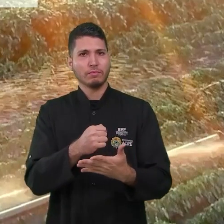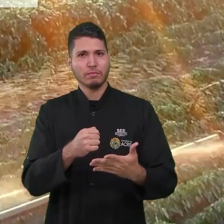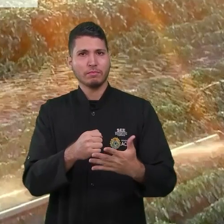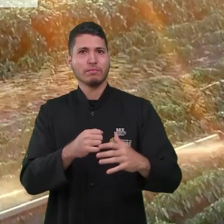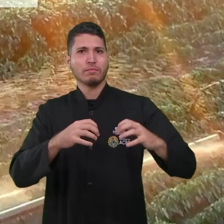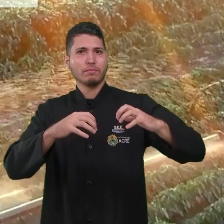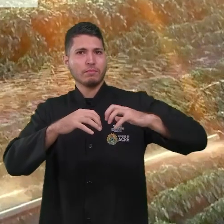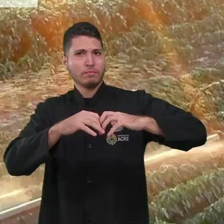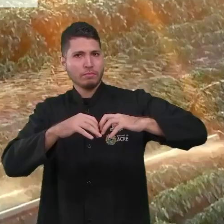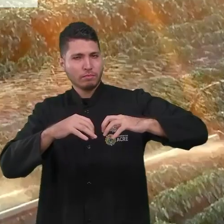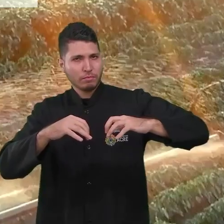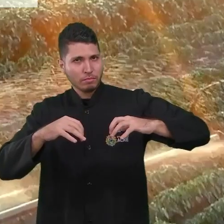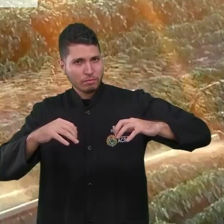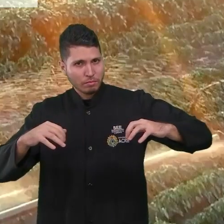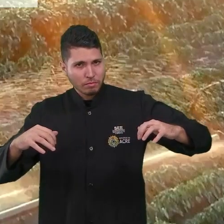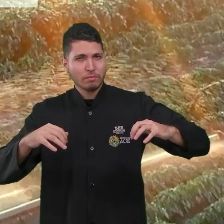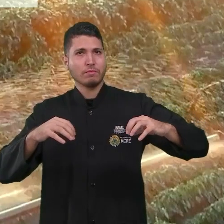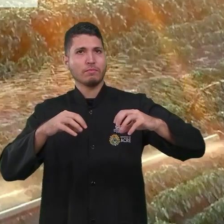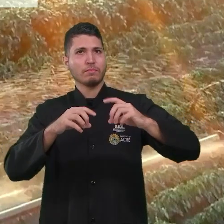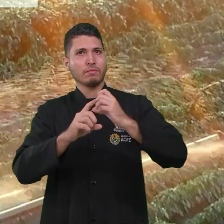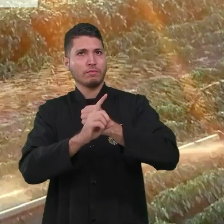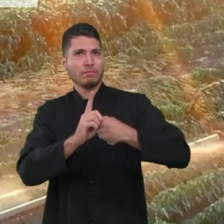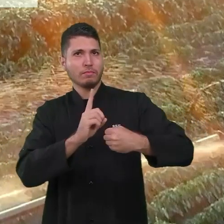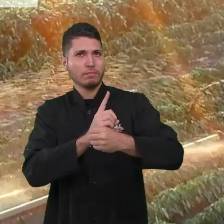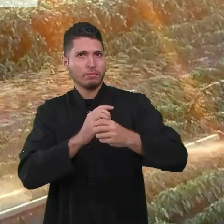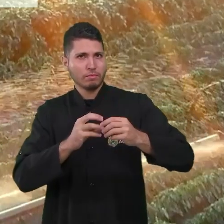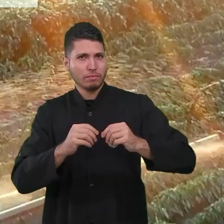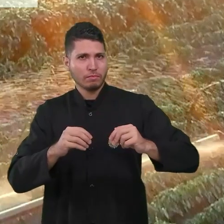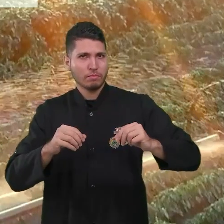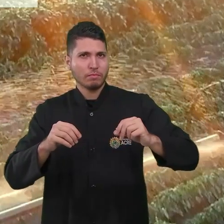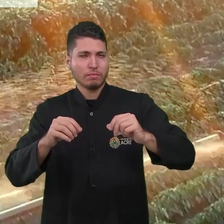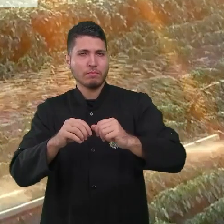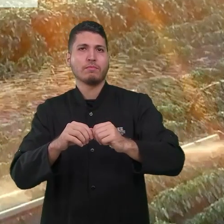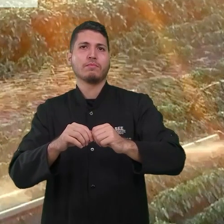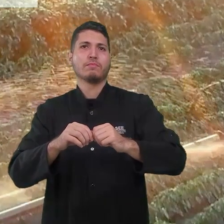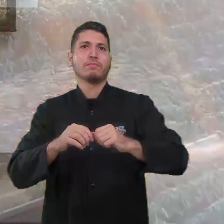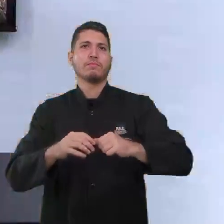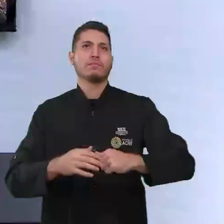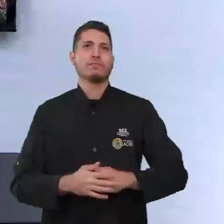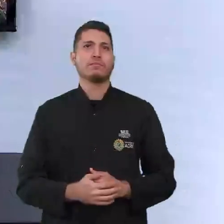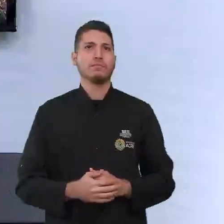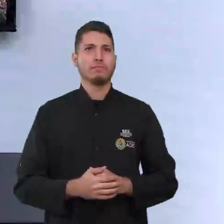segregação socioterritorial. Conseguiram entender, então,